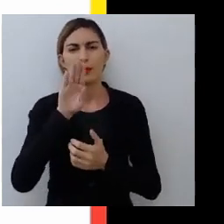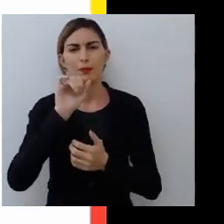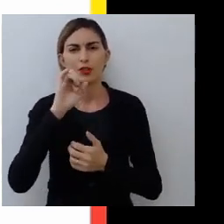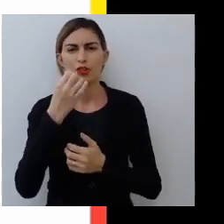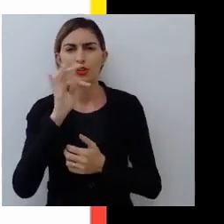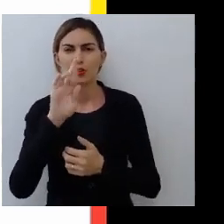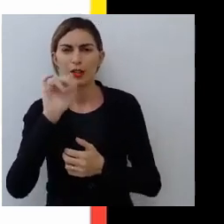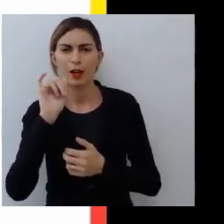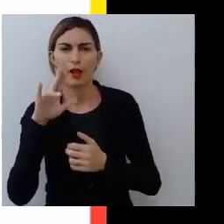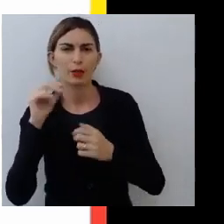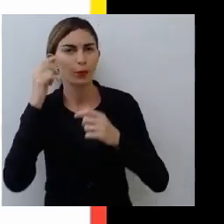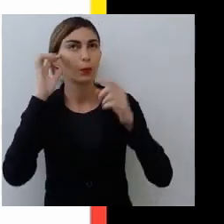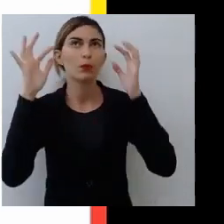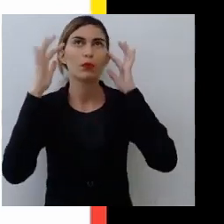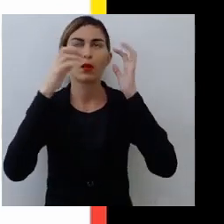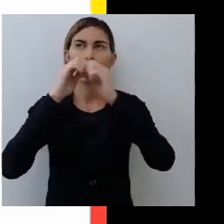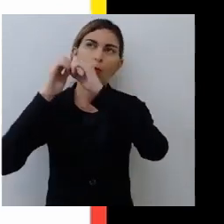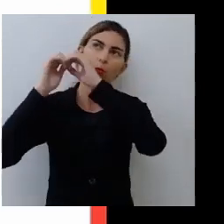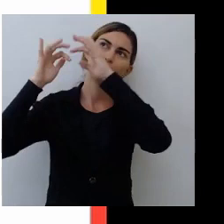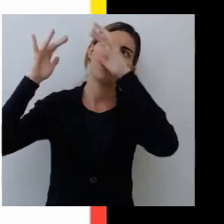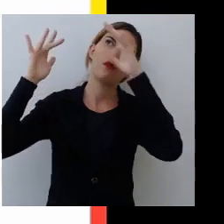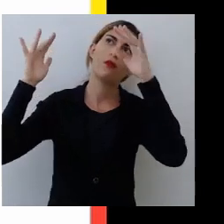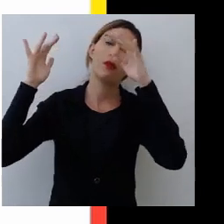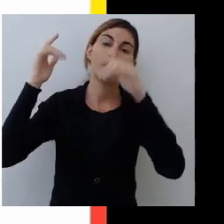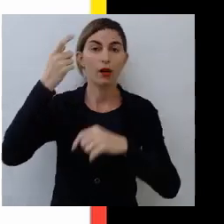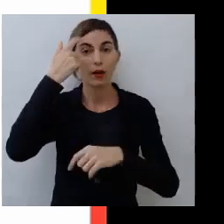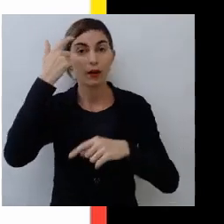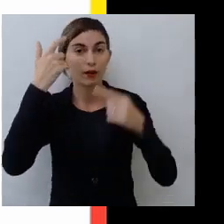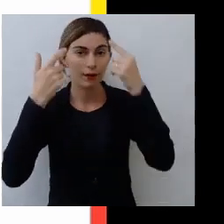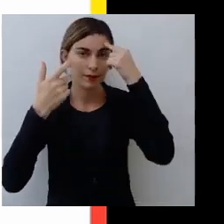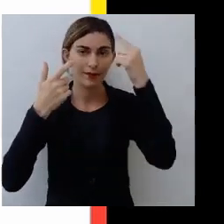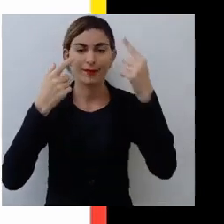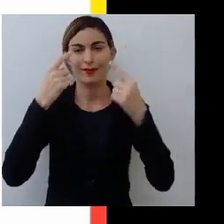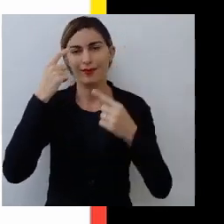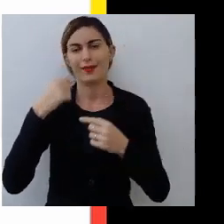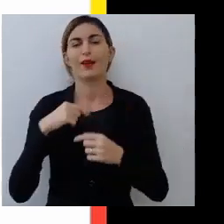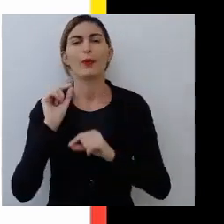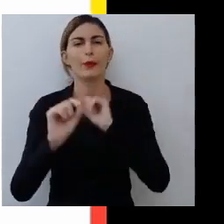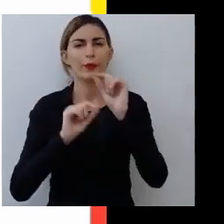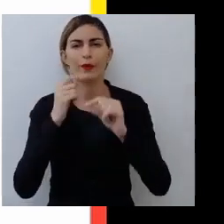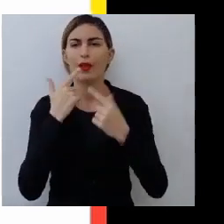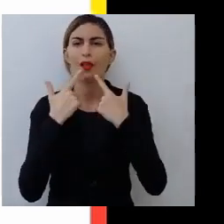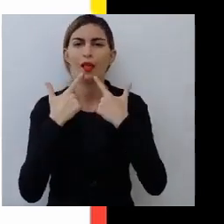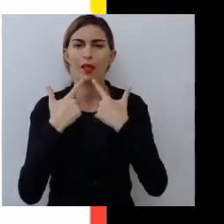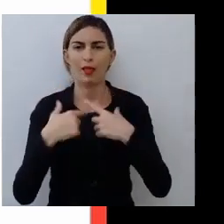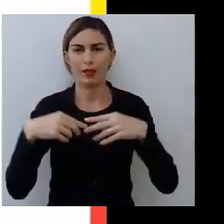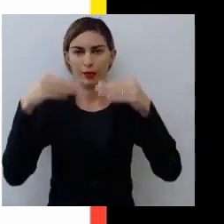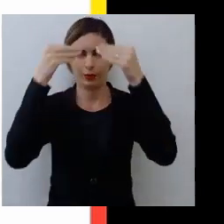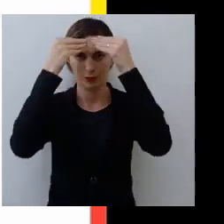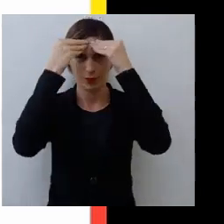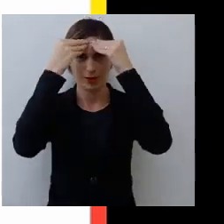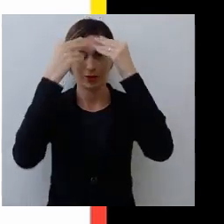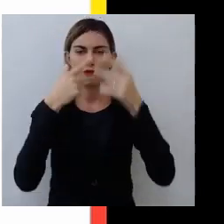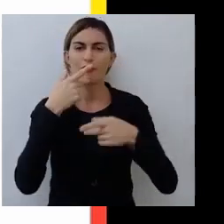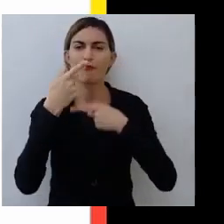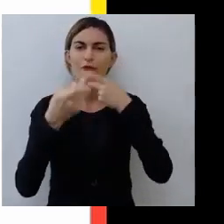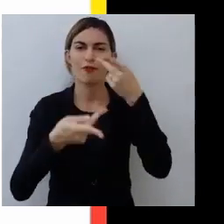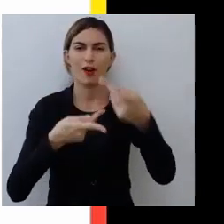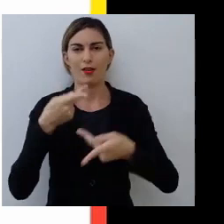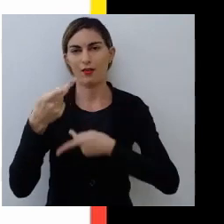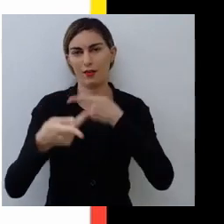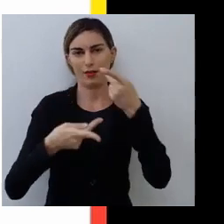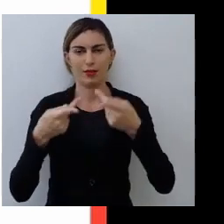do pensamento abstrato, capacidade de raciocínio lógico, nós também desenvolvemos a linguagem, a fala